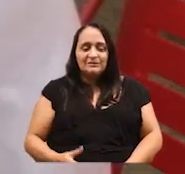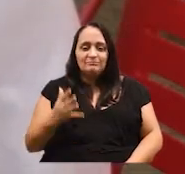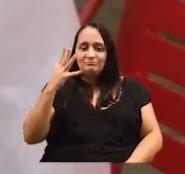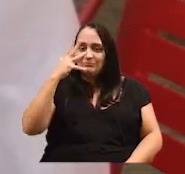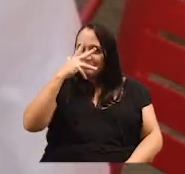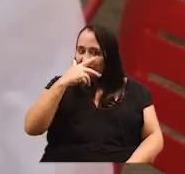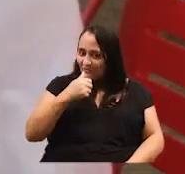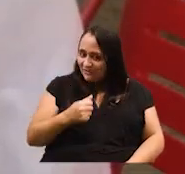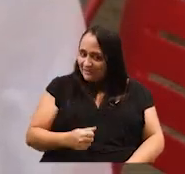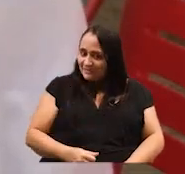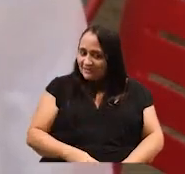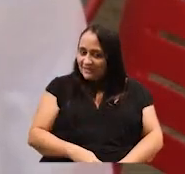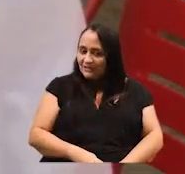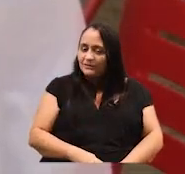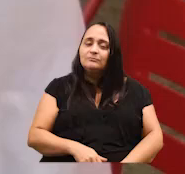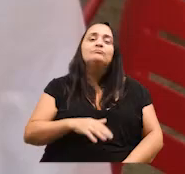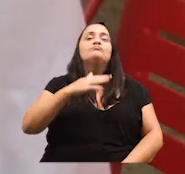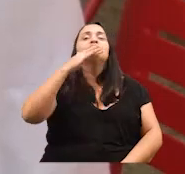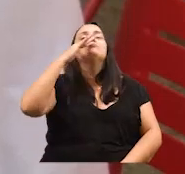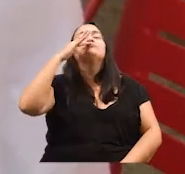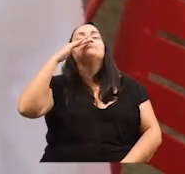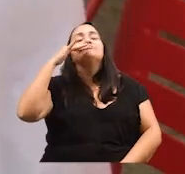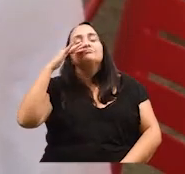Não ficou linda? Não ficou